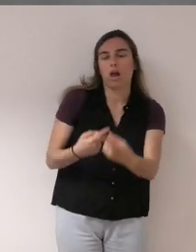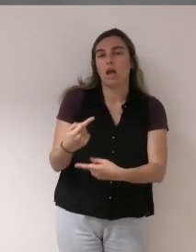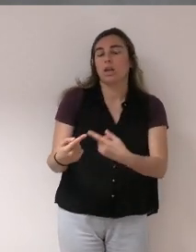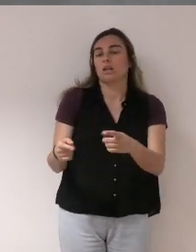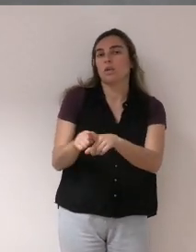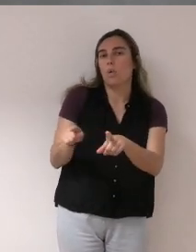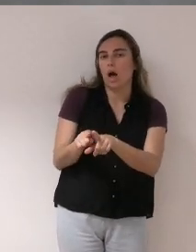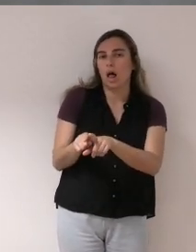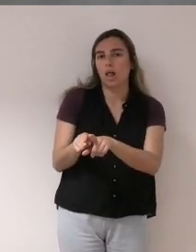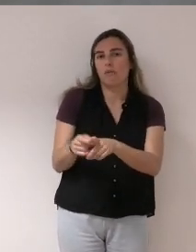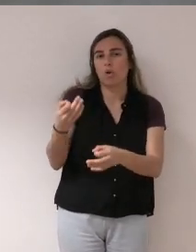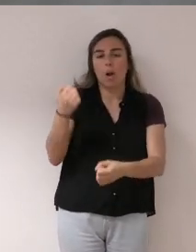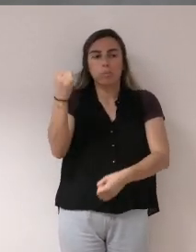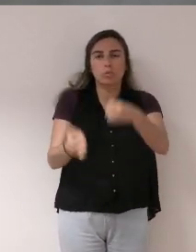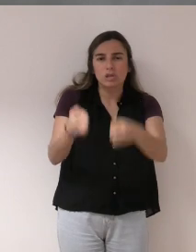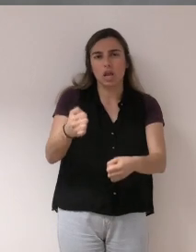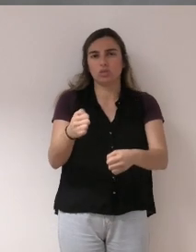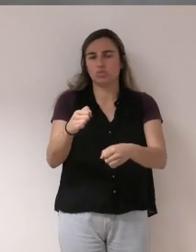além